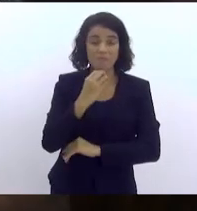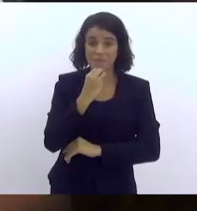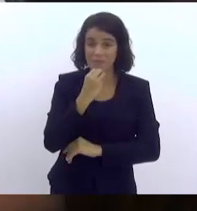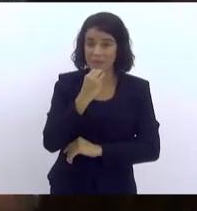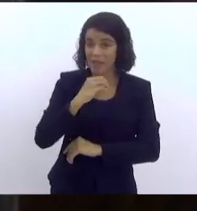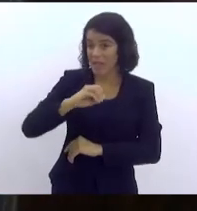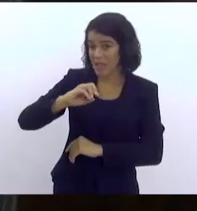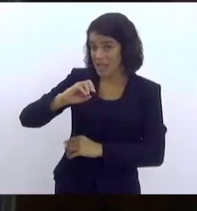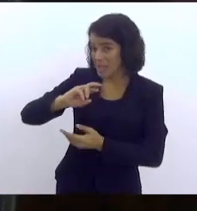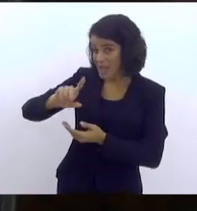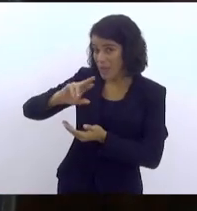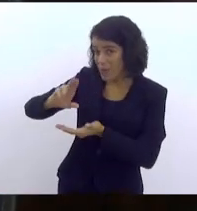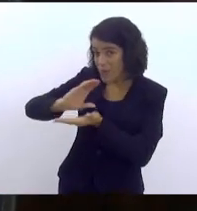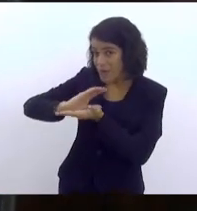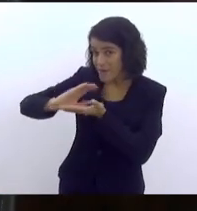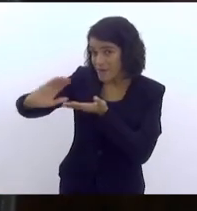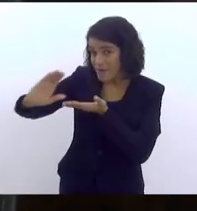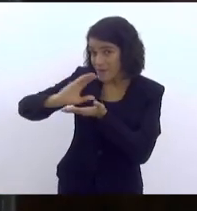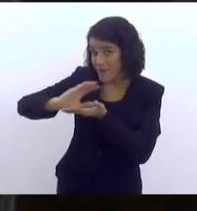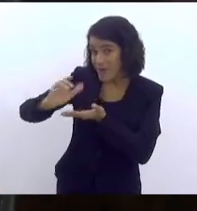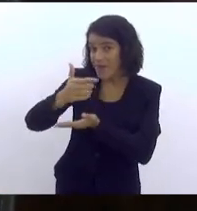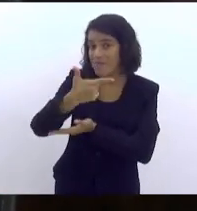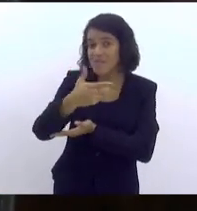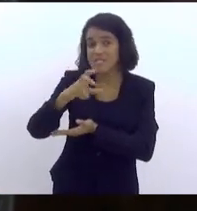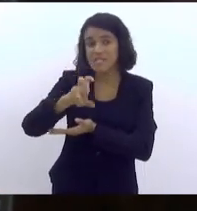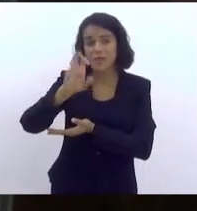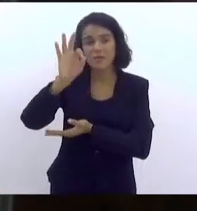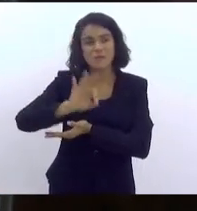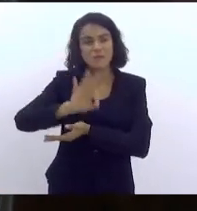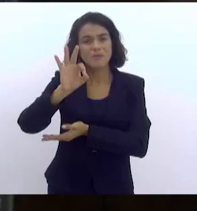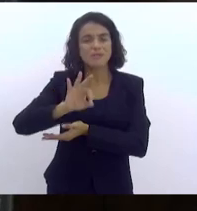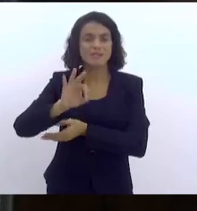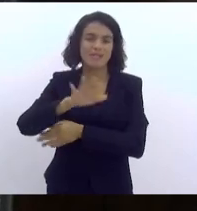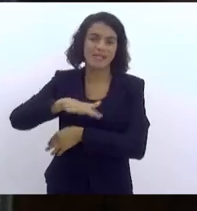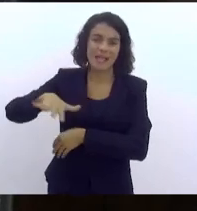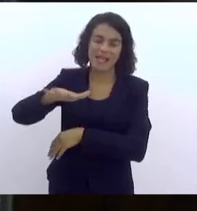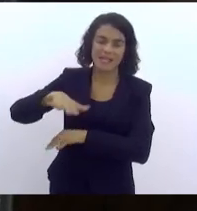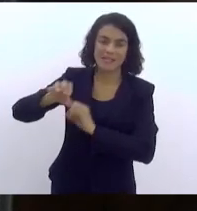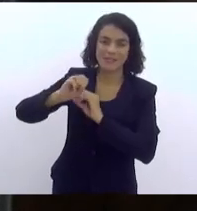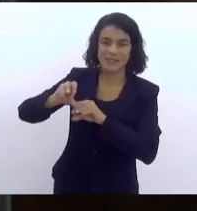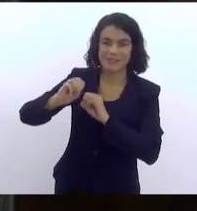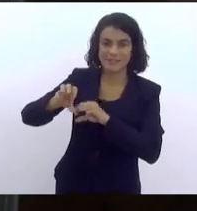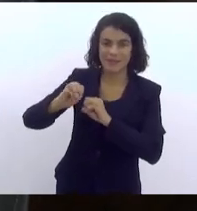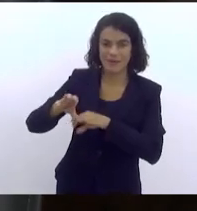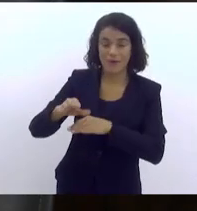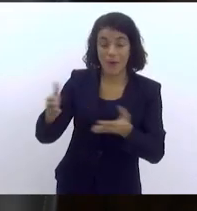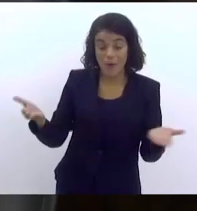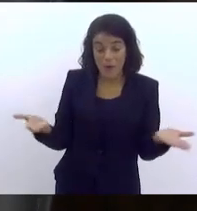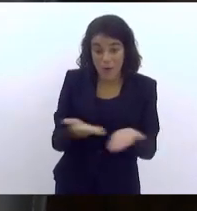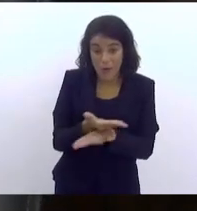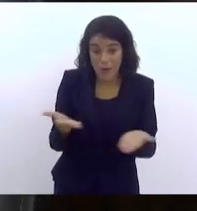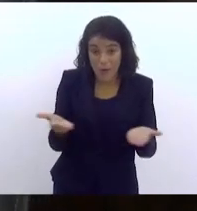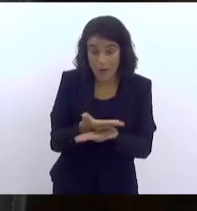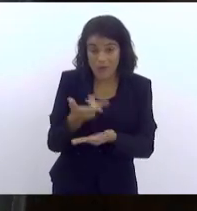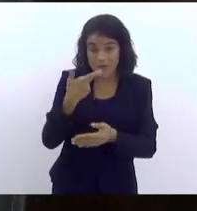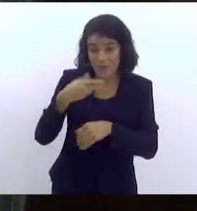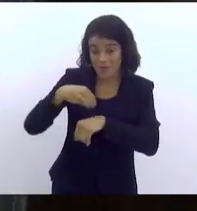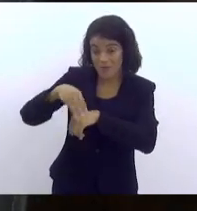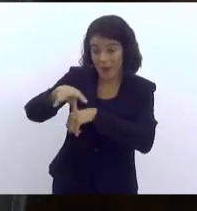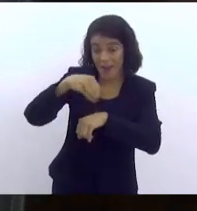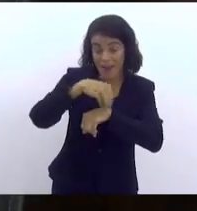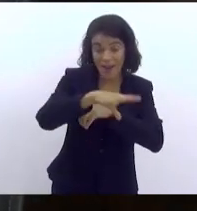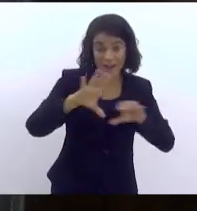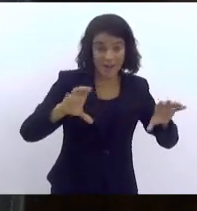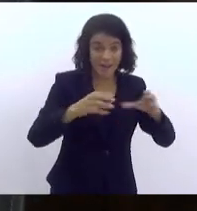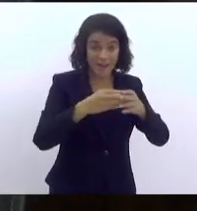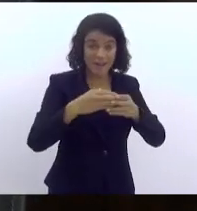que não investe os 25% em educação e hoje diz para a categoria dos